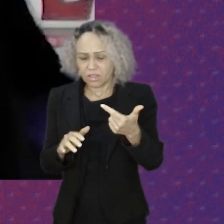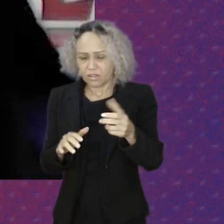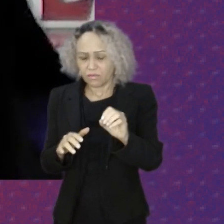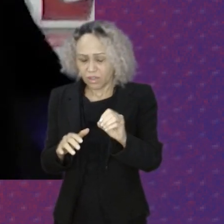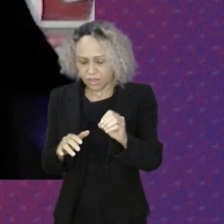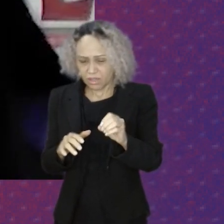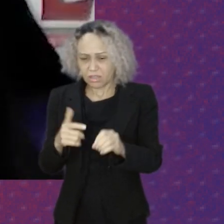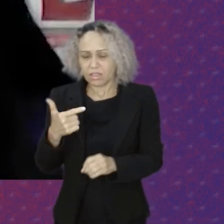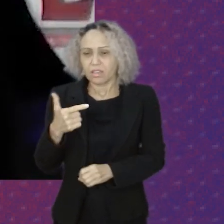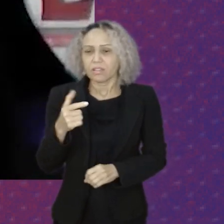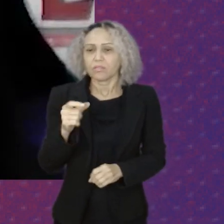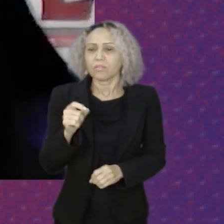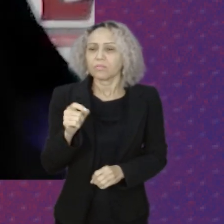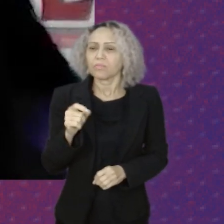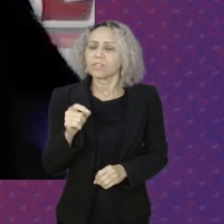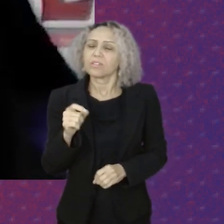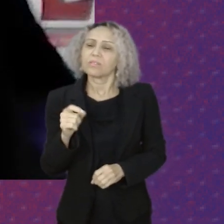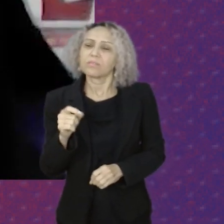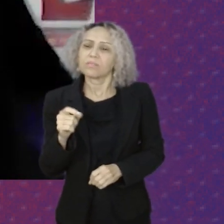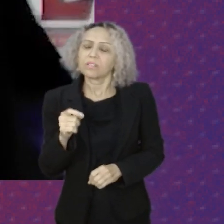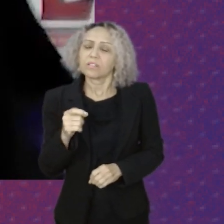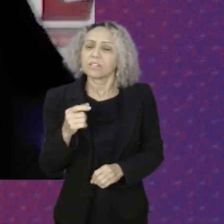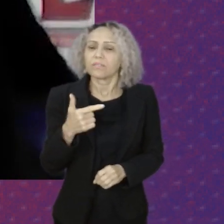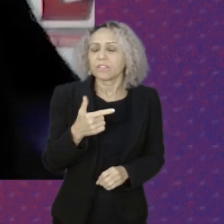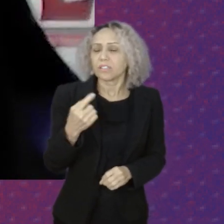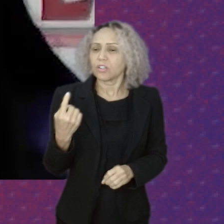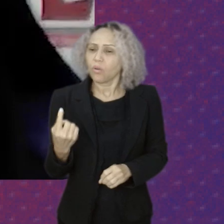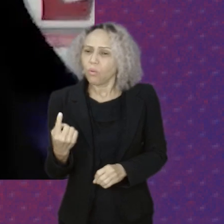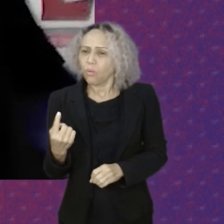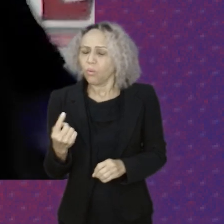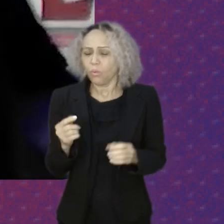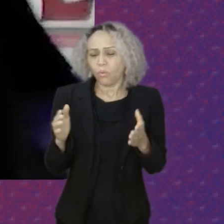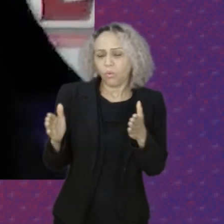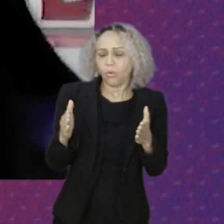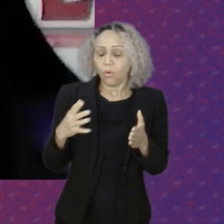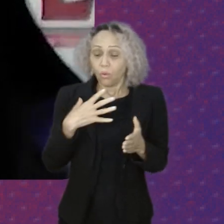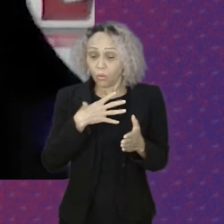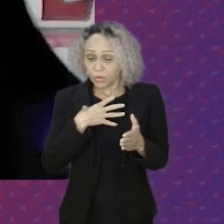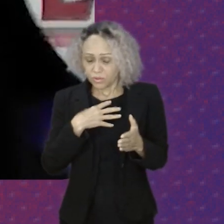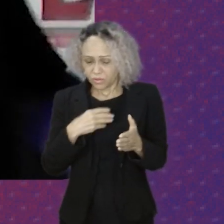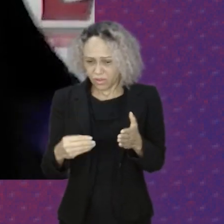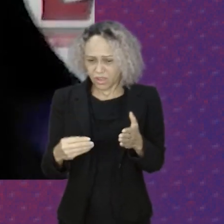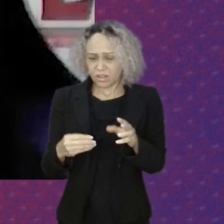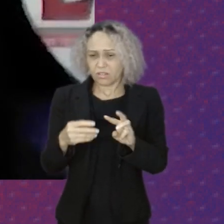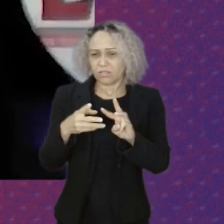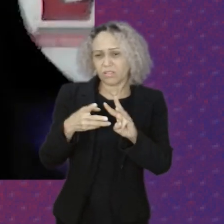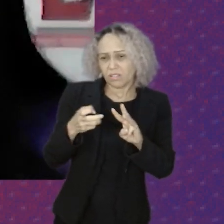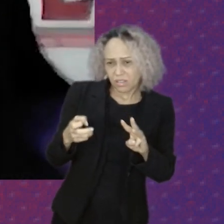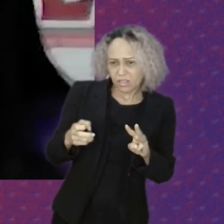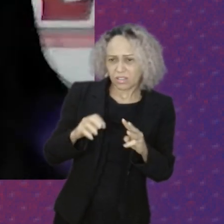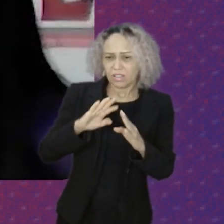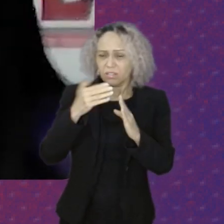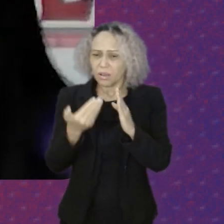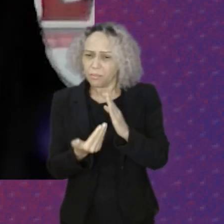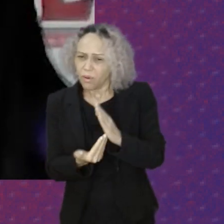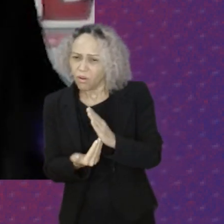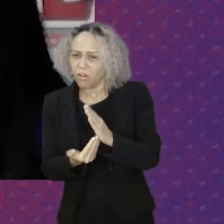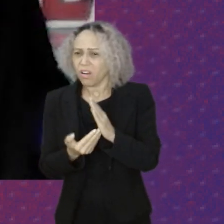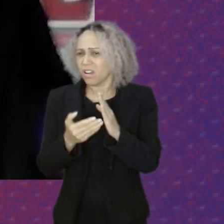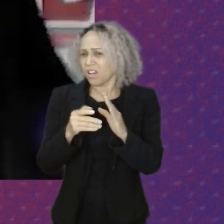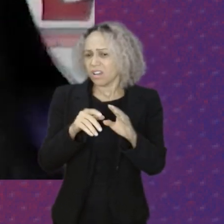dos agricultores familiares, os quilombolas, os indígenas, não tiveram sequer acesso aos